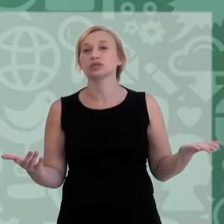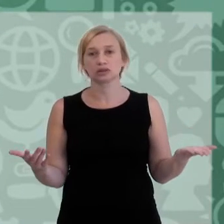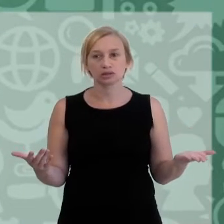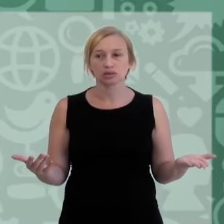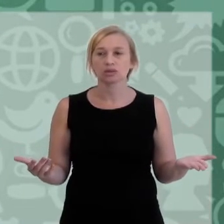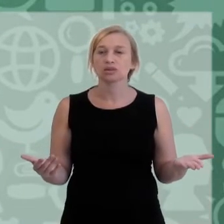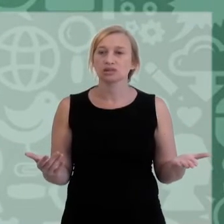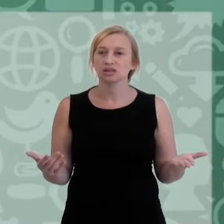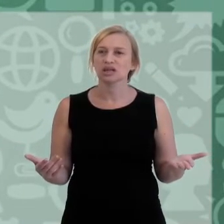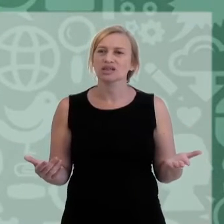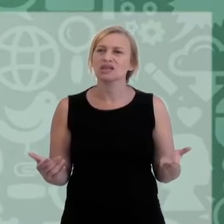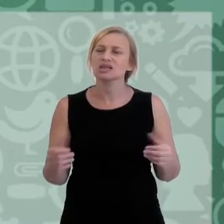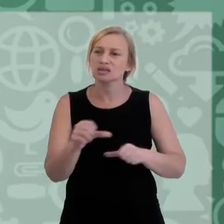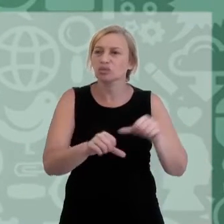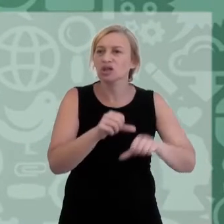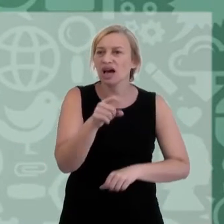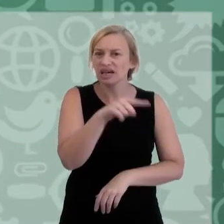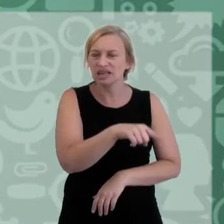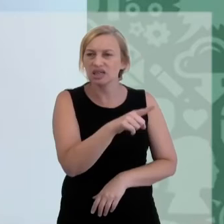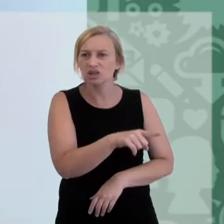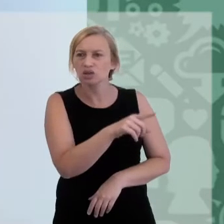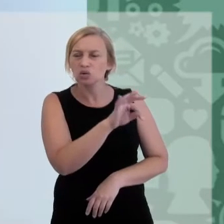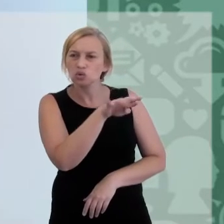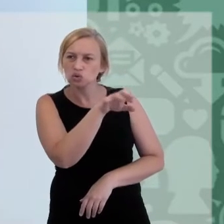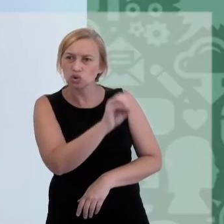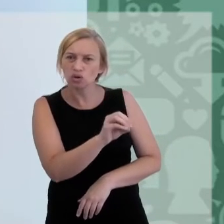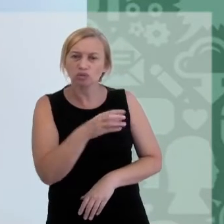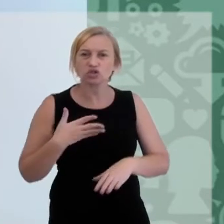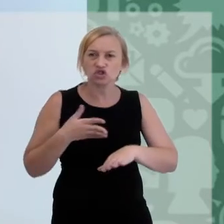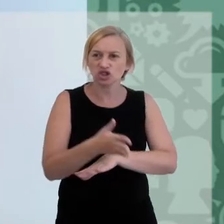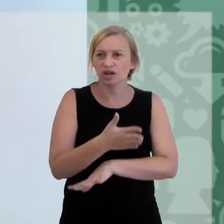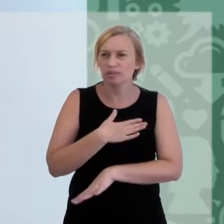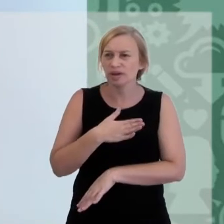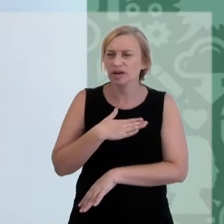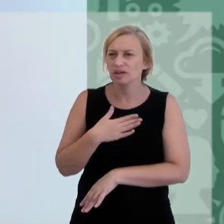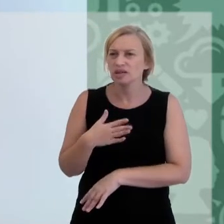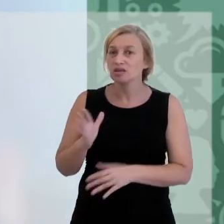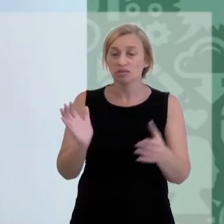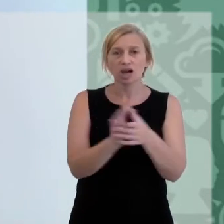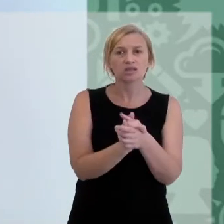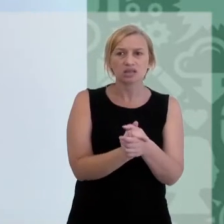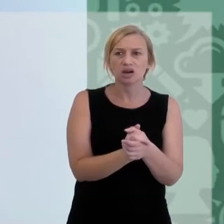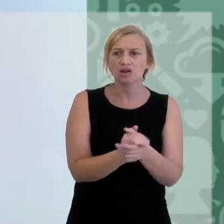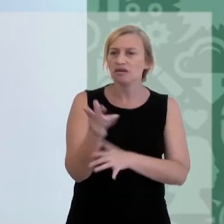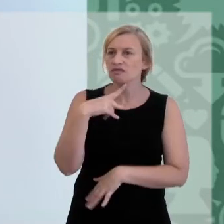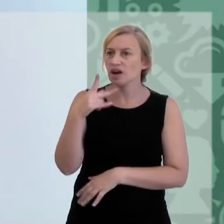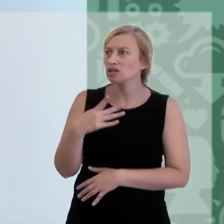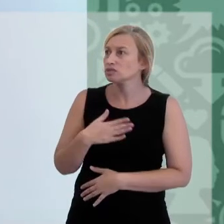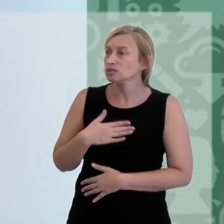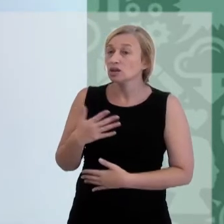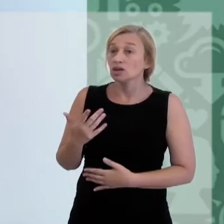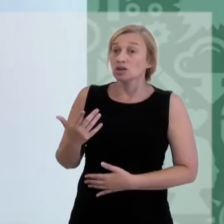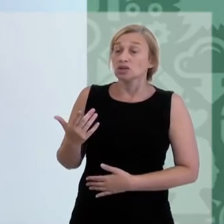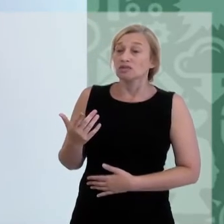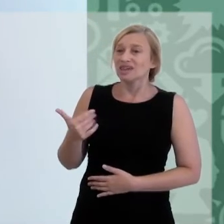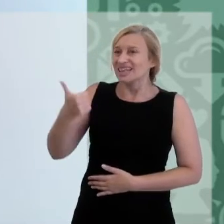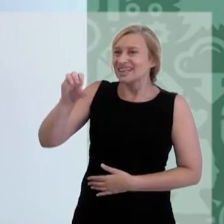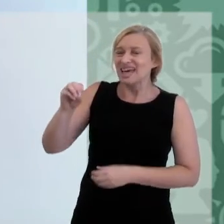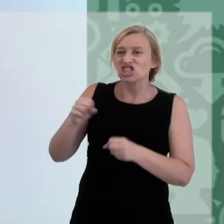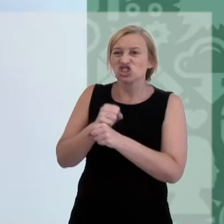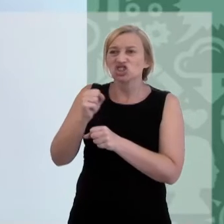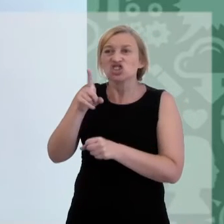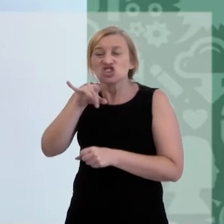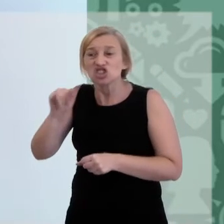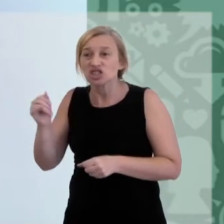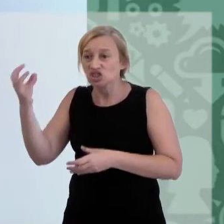E tem essa oscilação mesmo. Aqui no consultório, quando chega para mim, até os casais, eles falam assim, nossa, a gente fica 3 dias